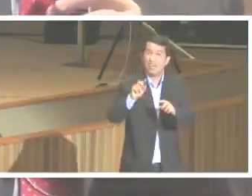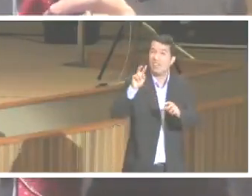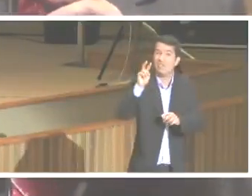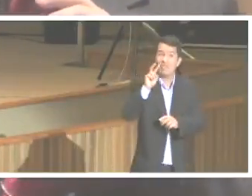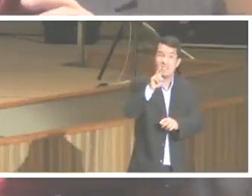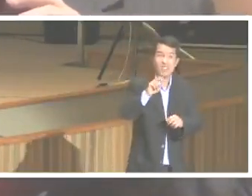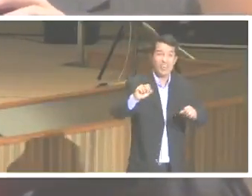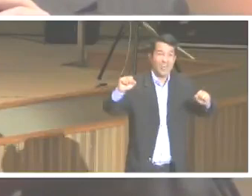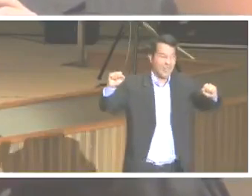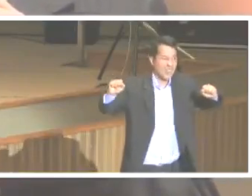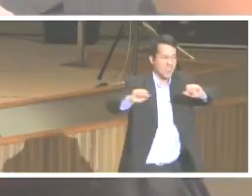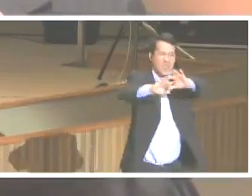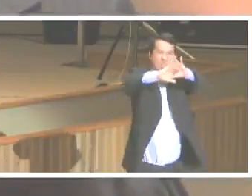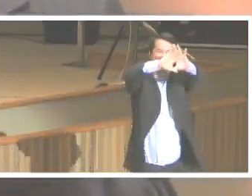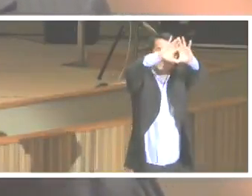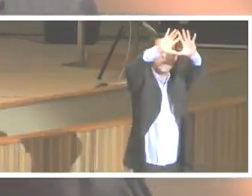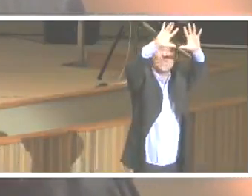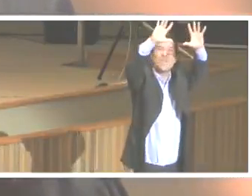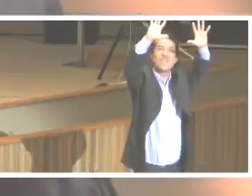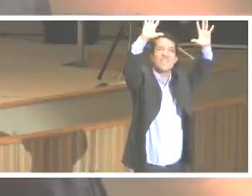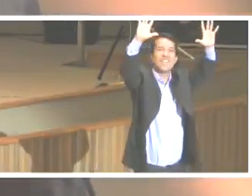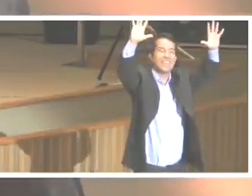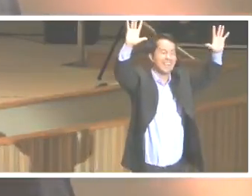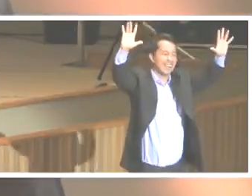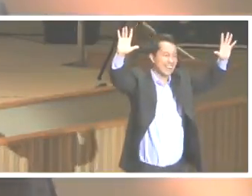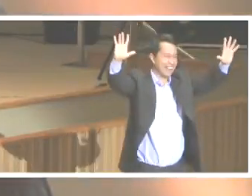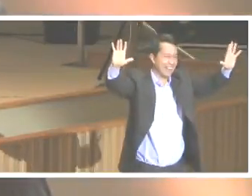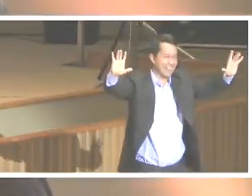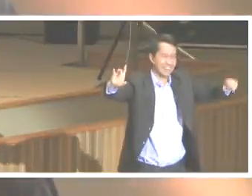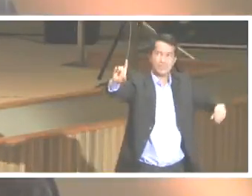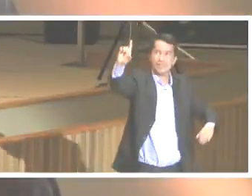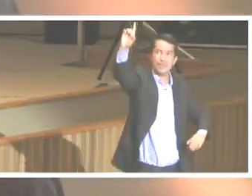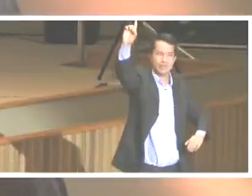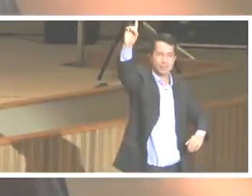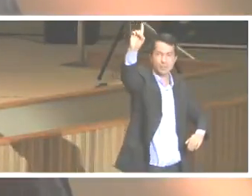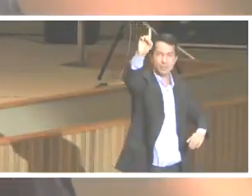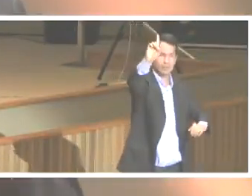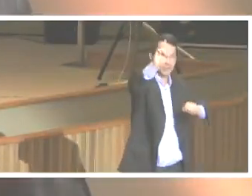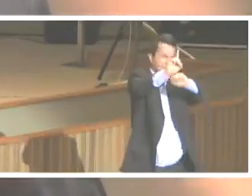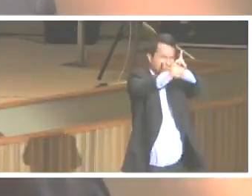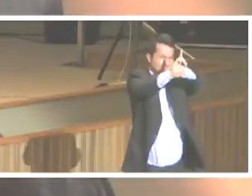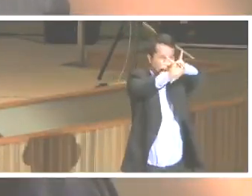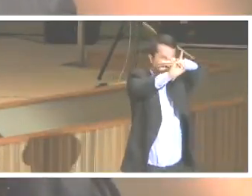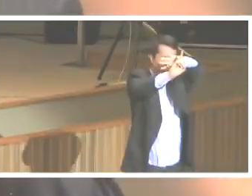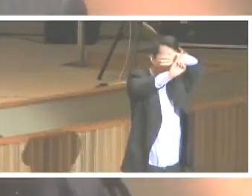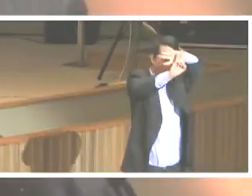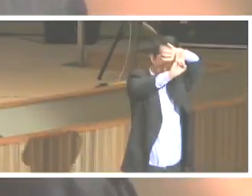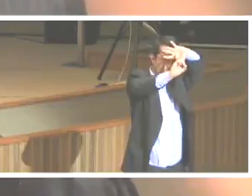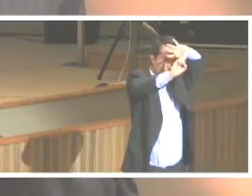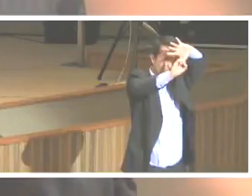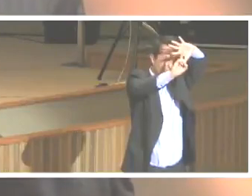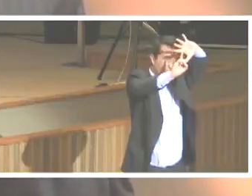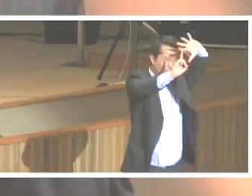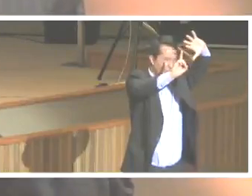nosso salvador meu reduan dor seu redentor